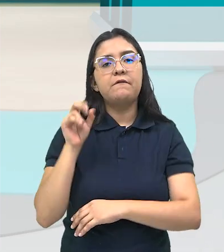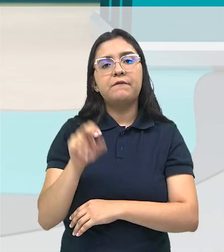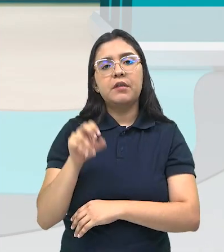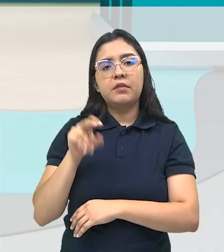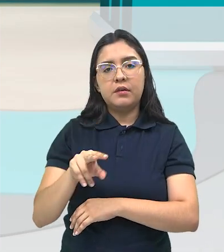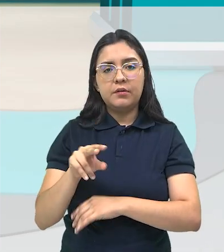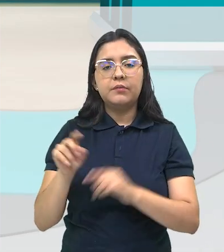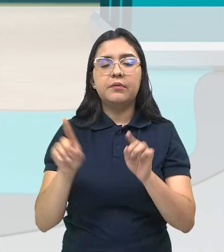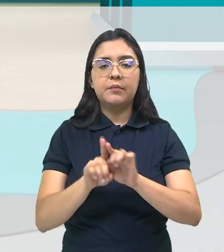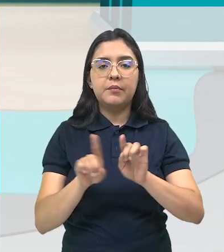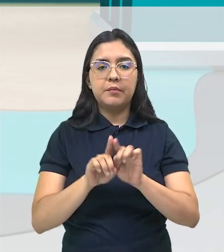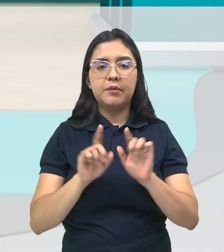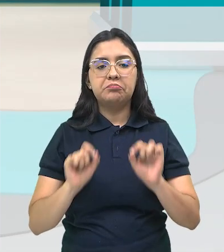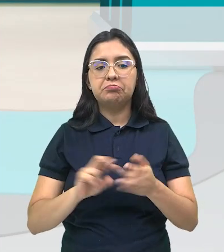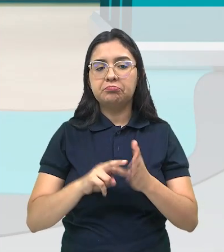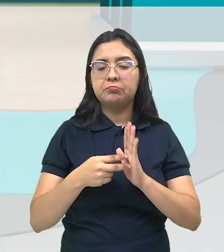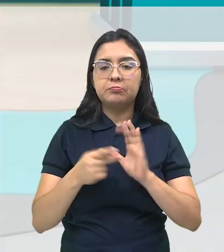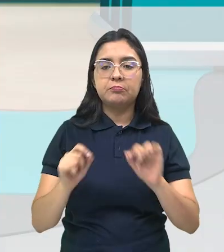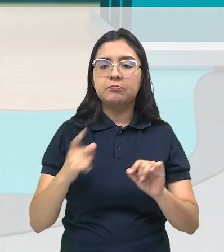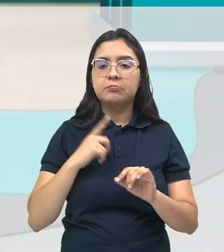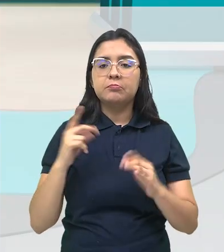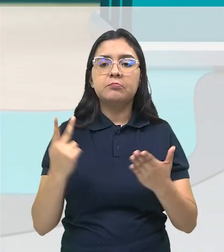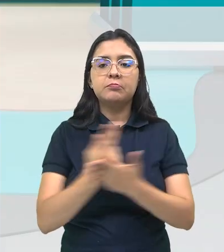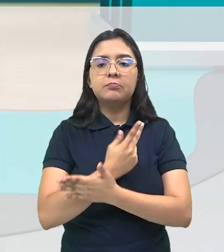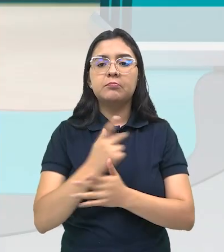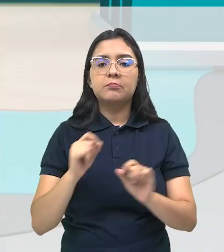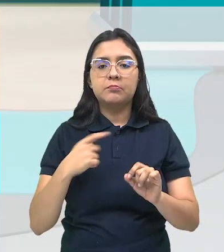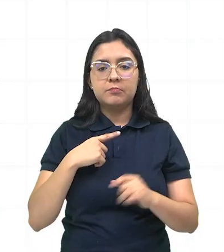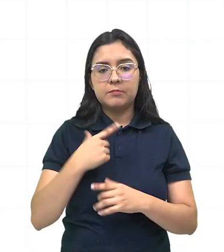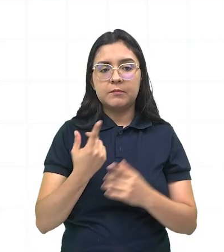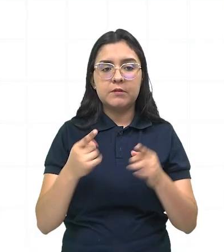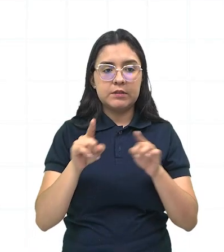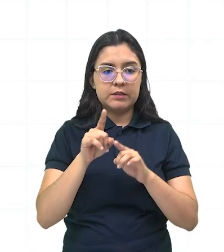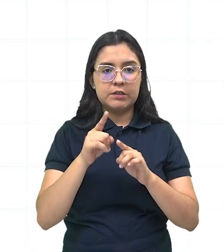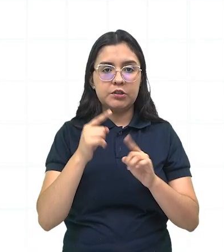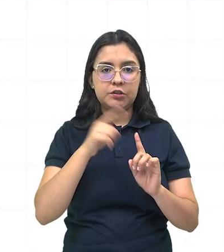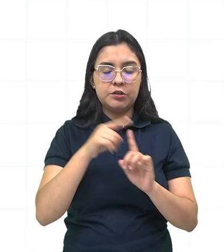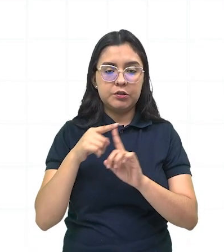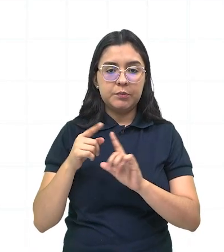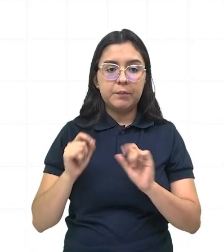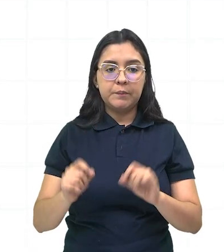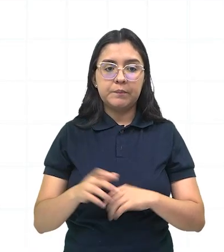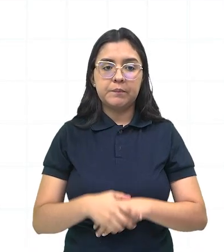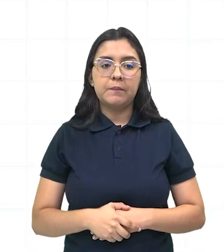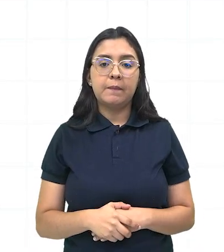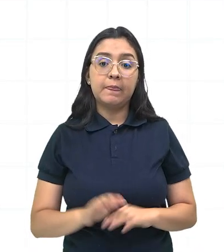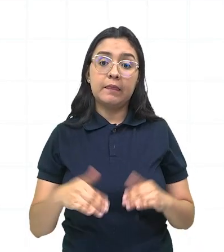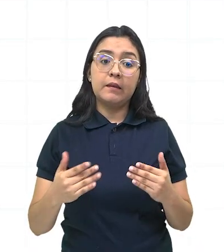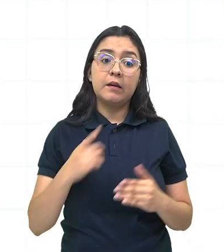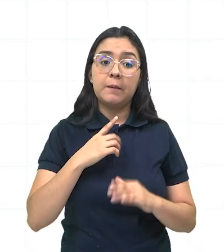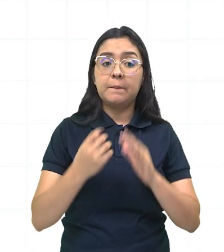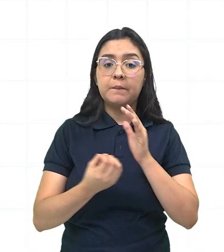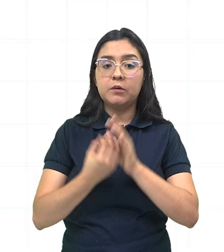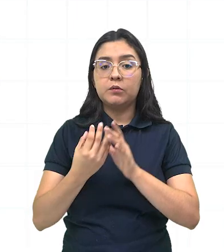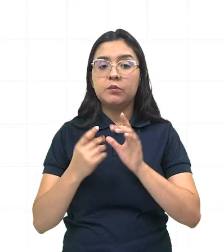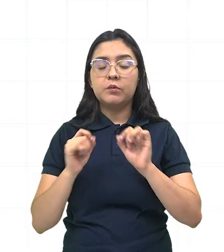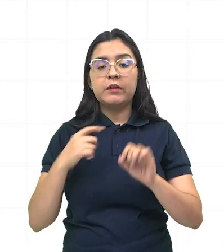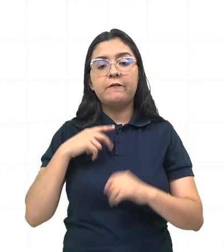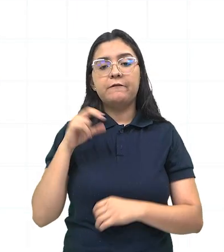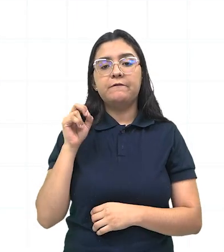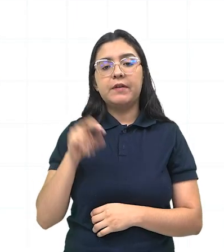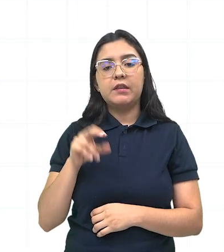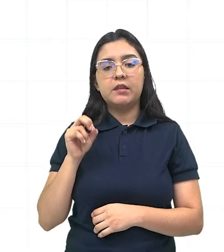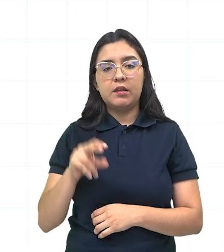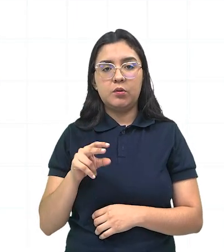Então, o que são acidentes com animais peçonhentos? Animais peçonhentos são aqueles que produzem